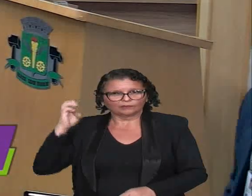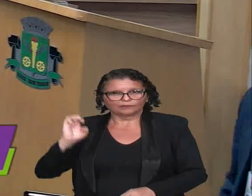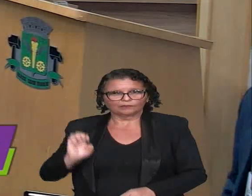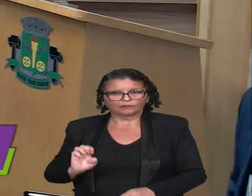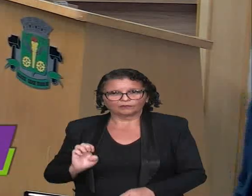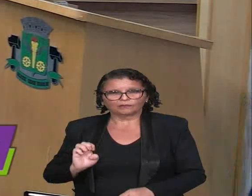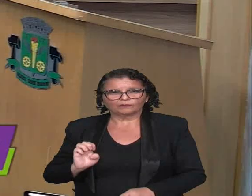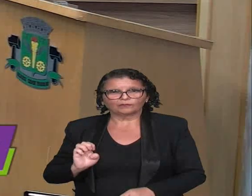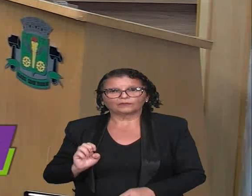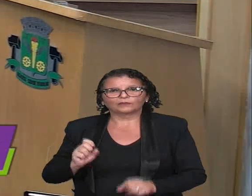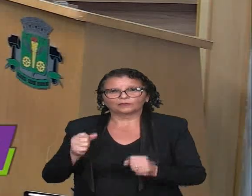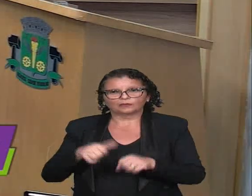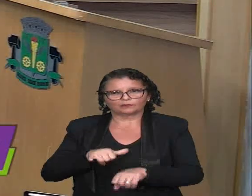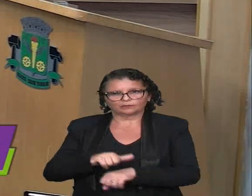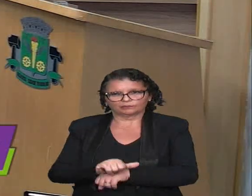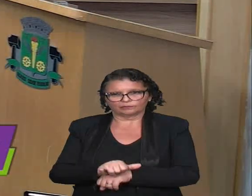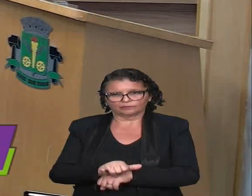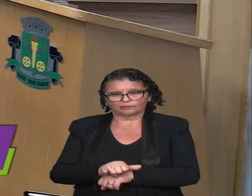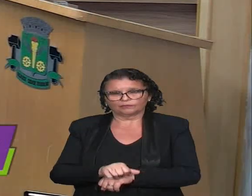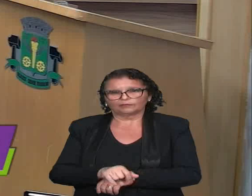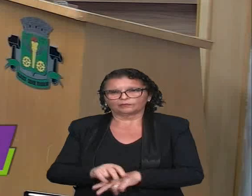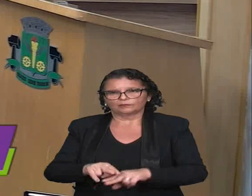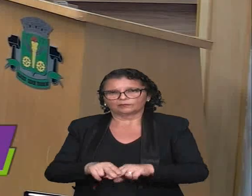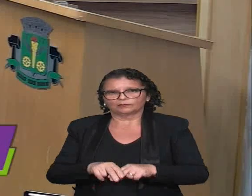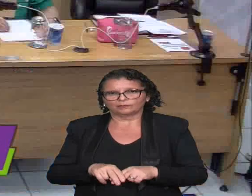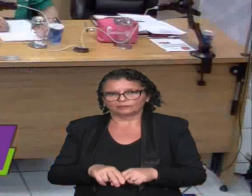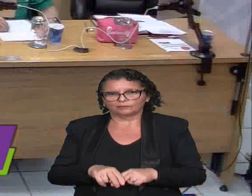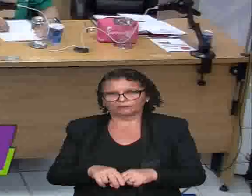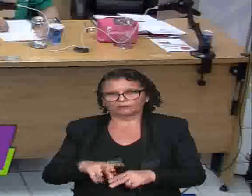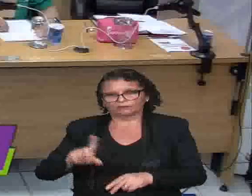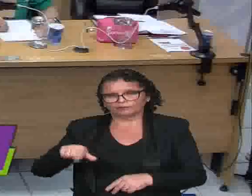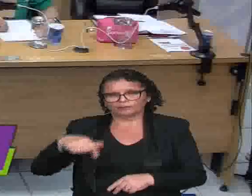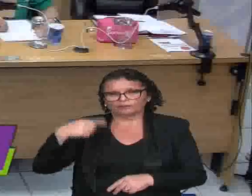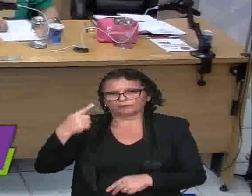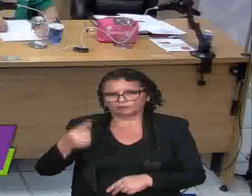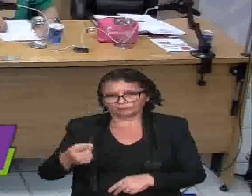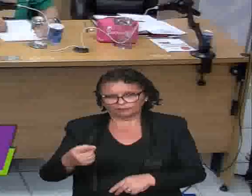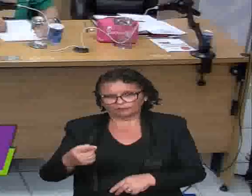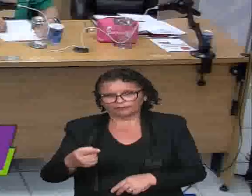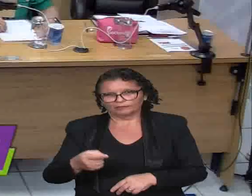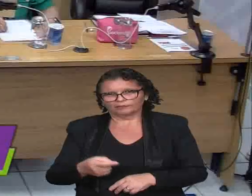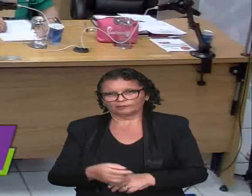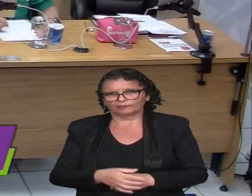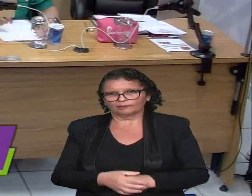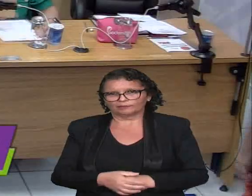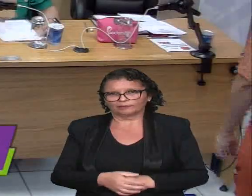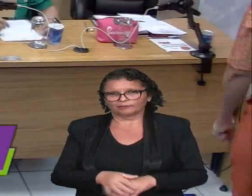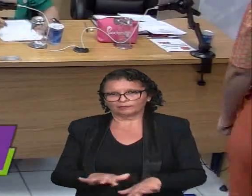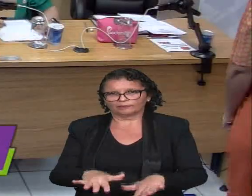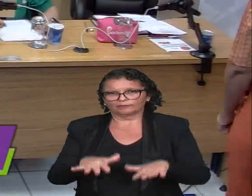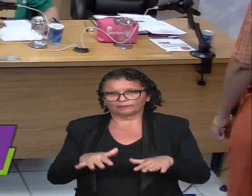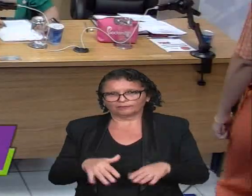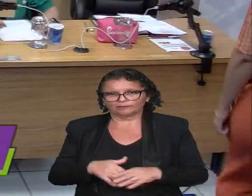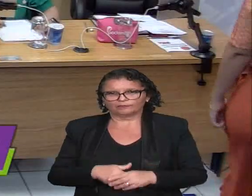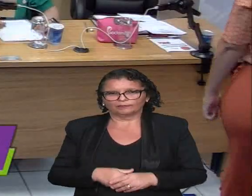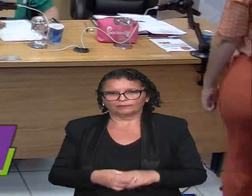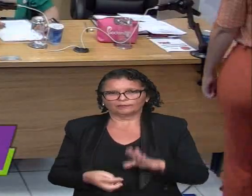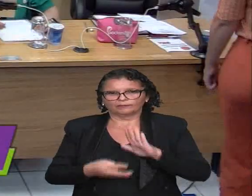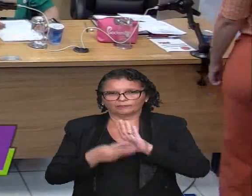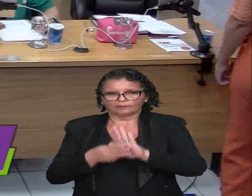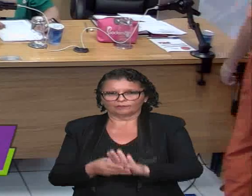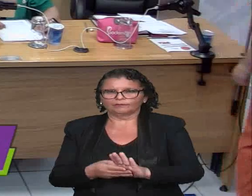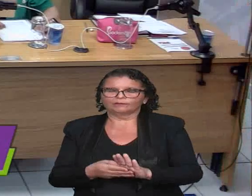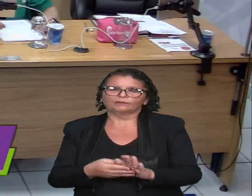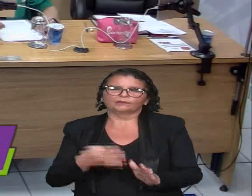Oliveira vereadora ausente na ausência da autora será pautada na próxima sessão Moção de